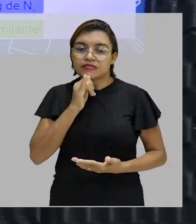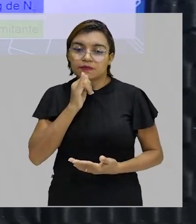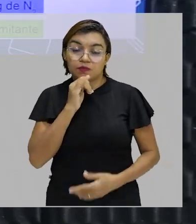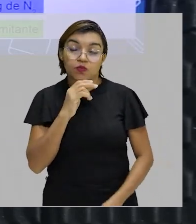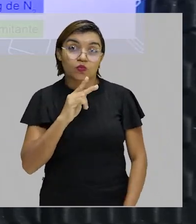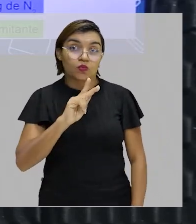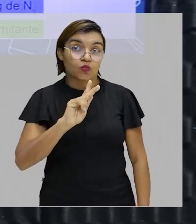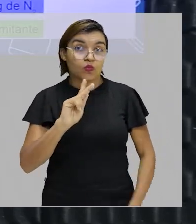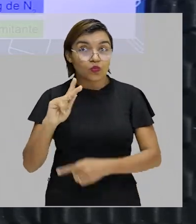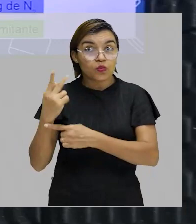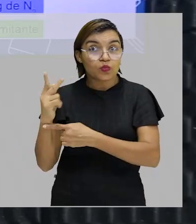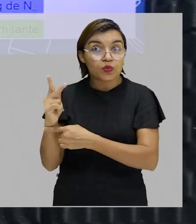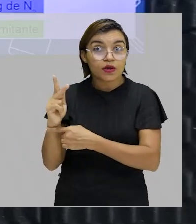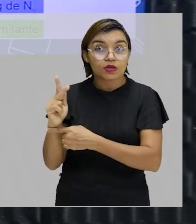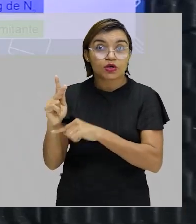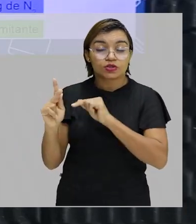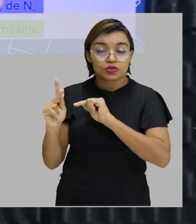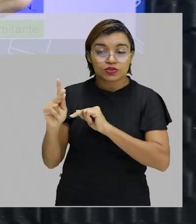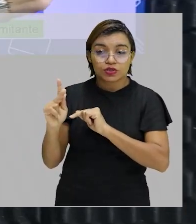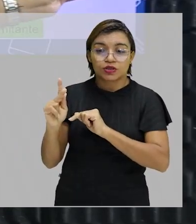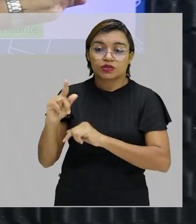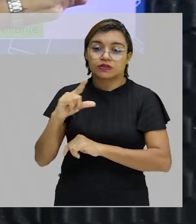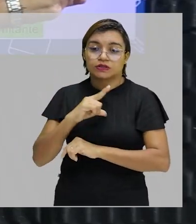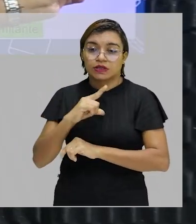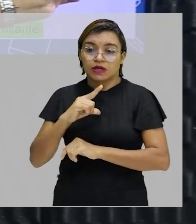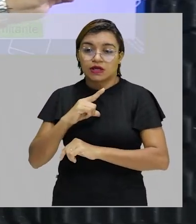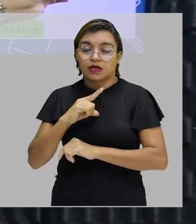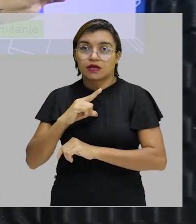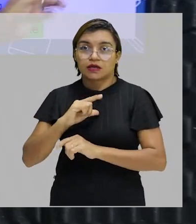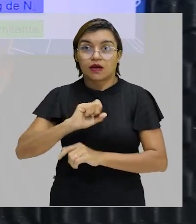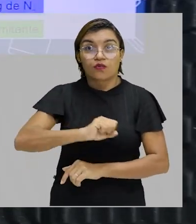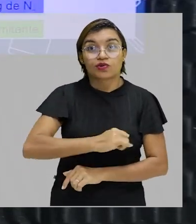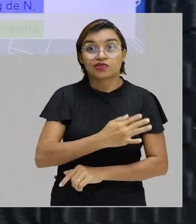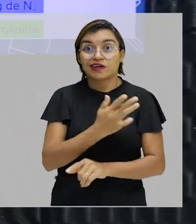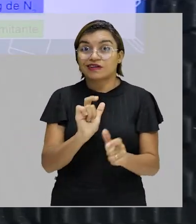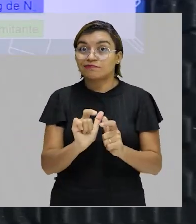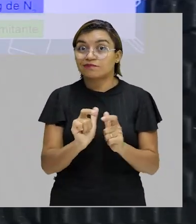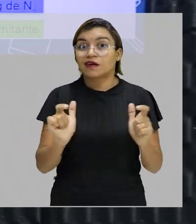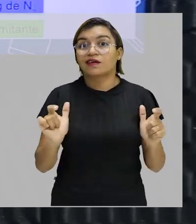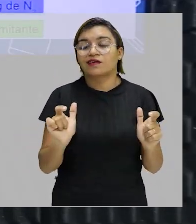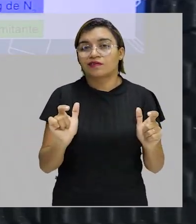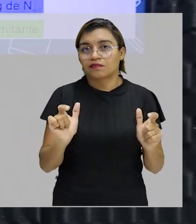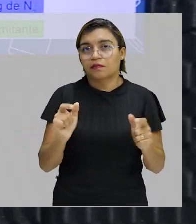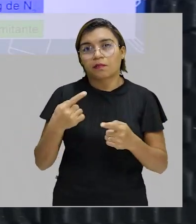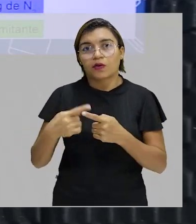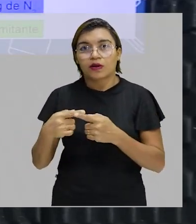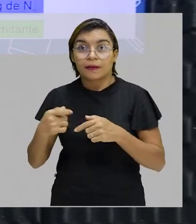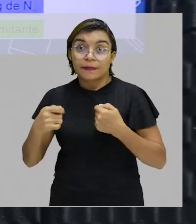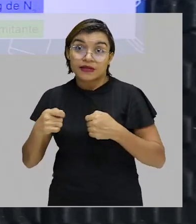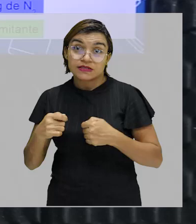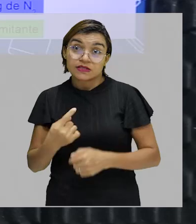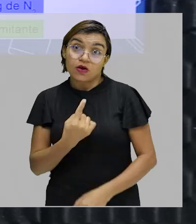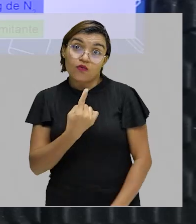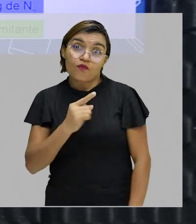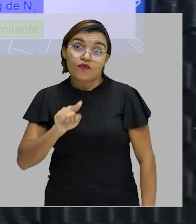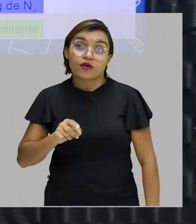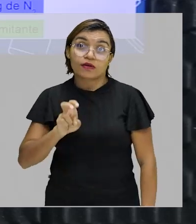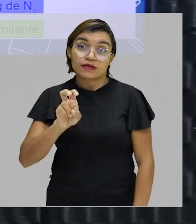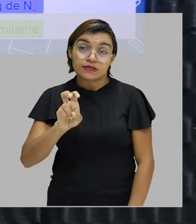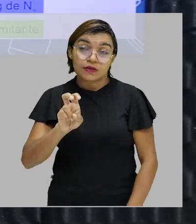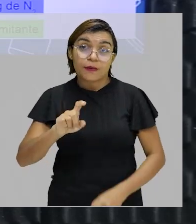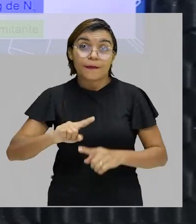hidrogênio, ele está em excesso, certo? Porque eu preciso de 1,5, mas eu tenho